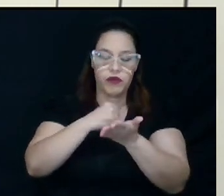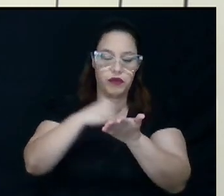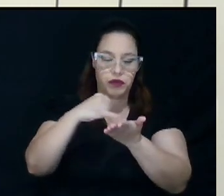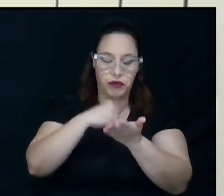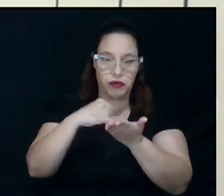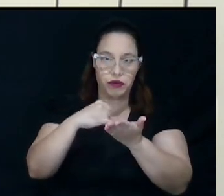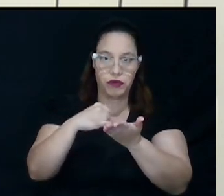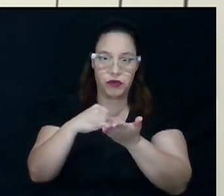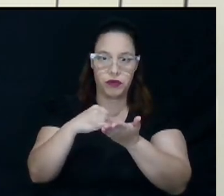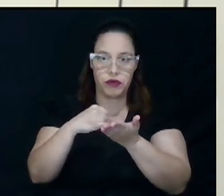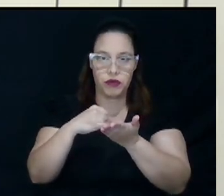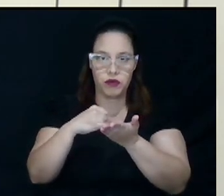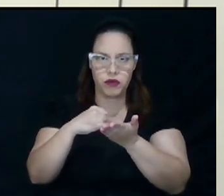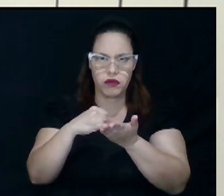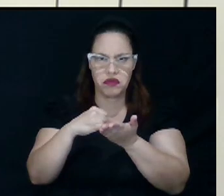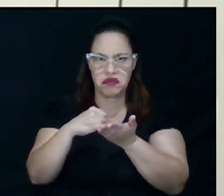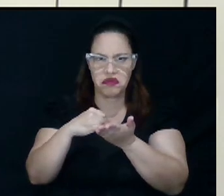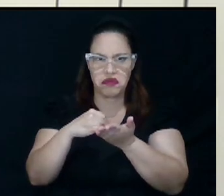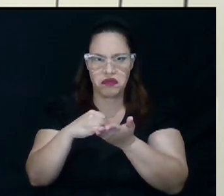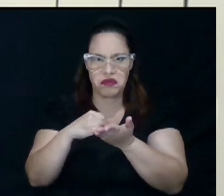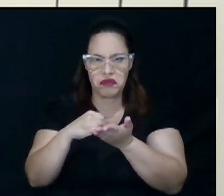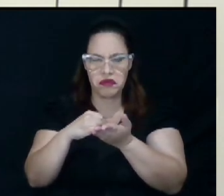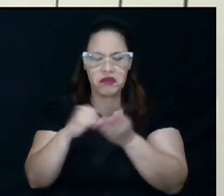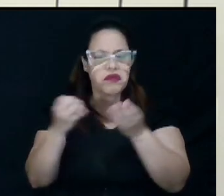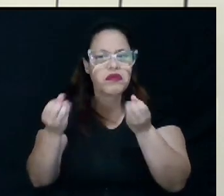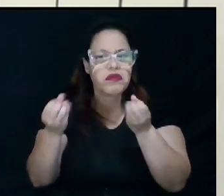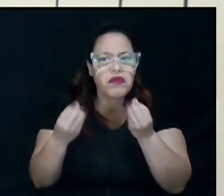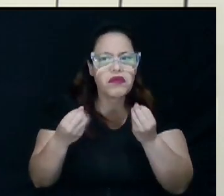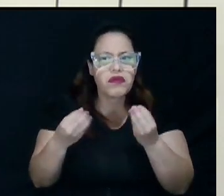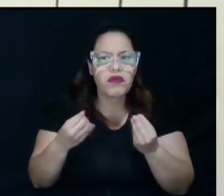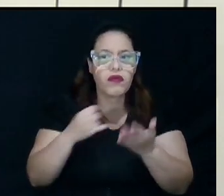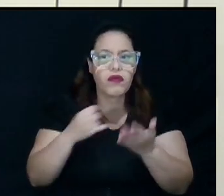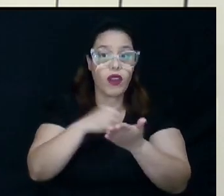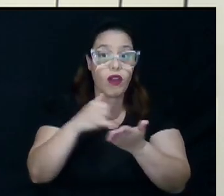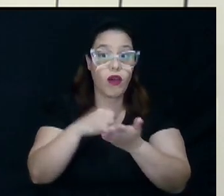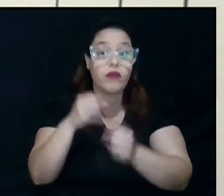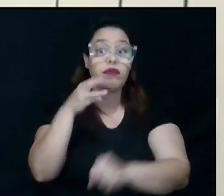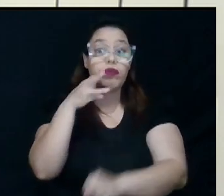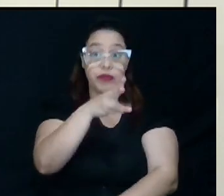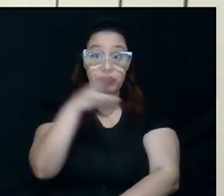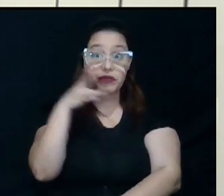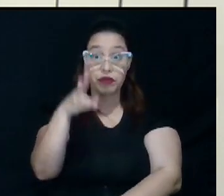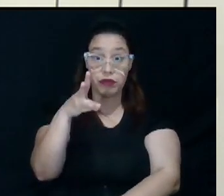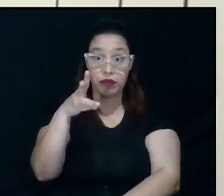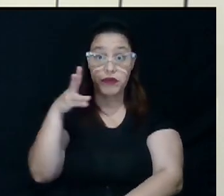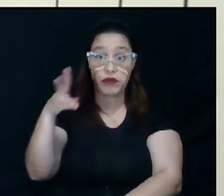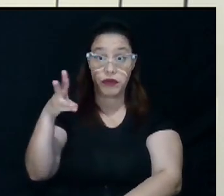os cursos, a matrícula, você pode acessar o site lá,